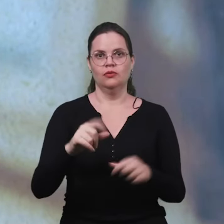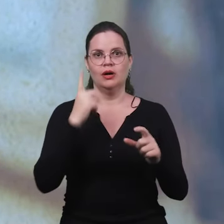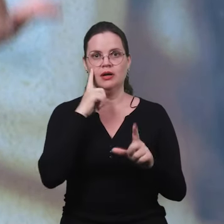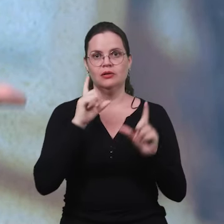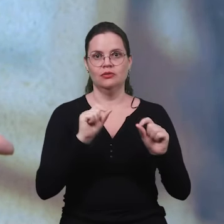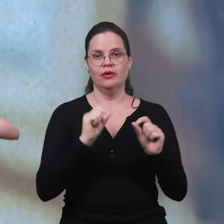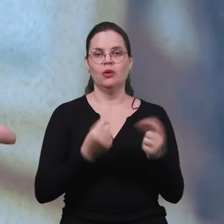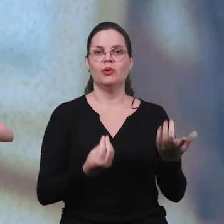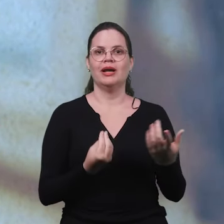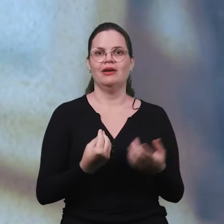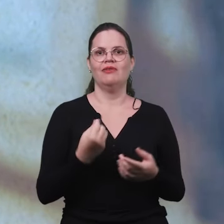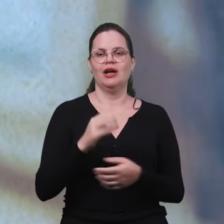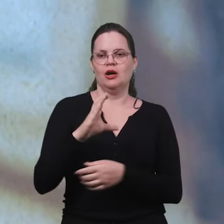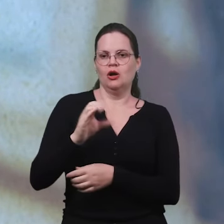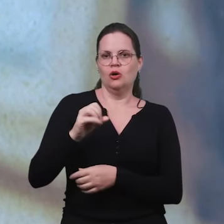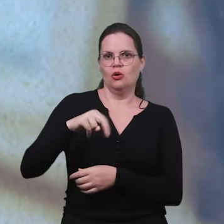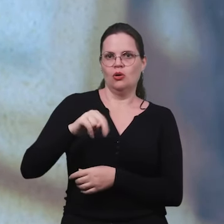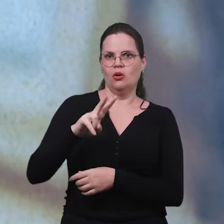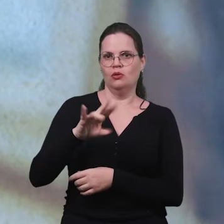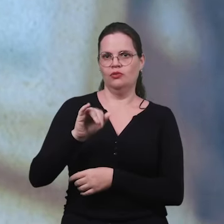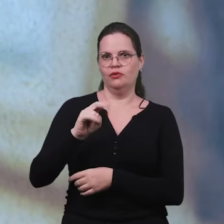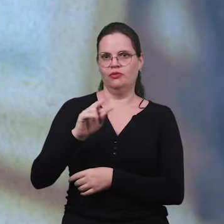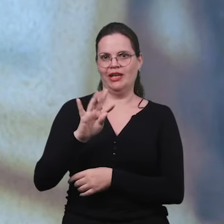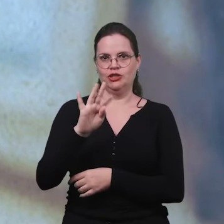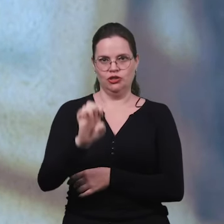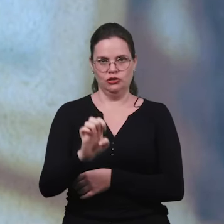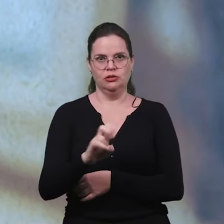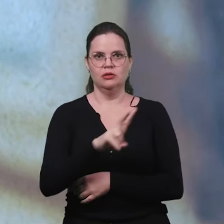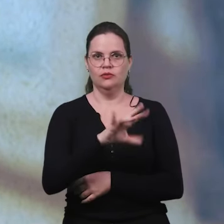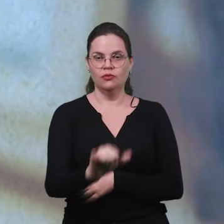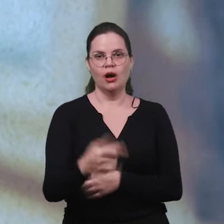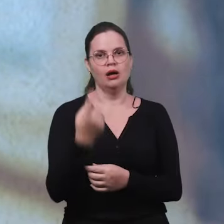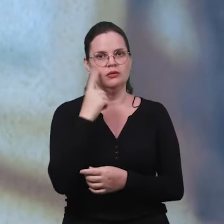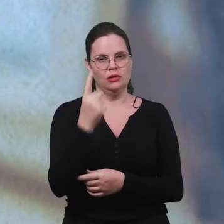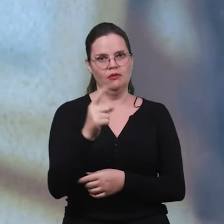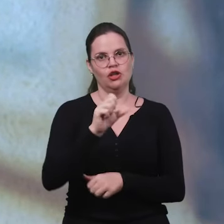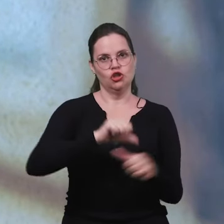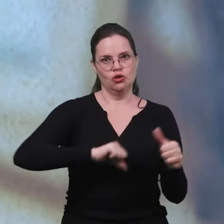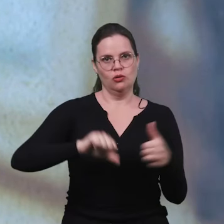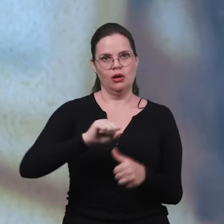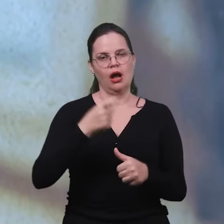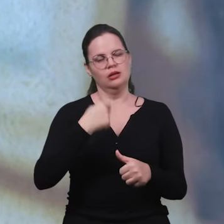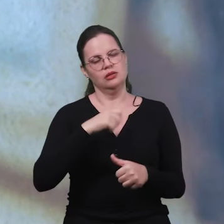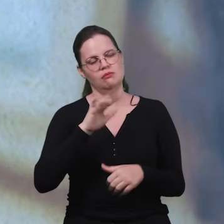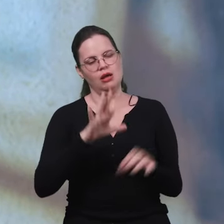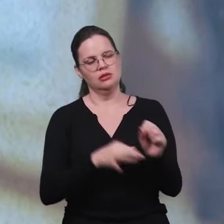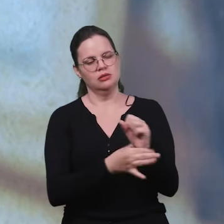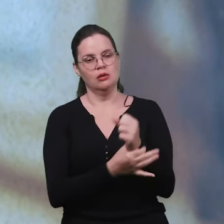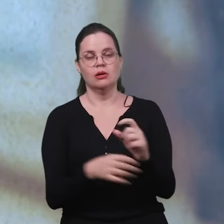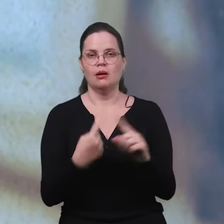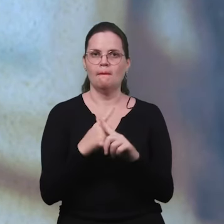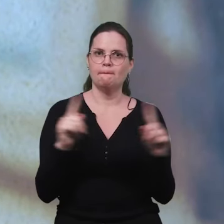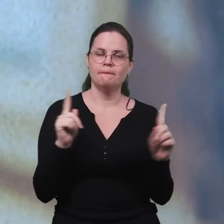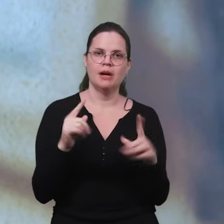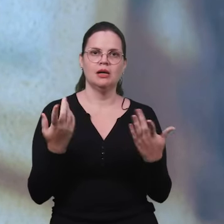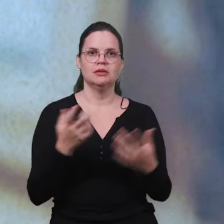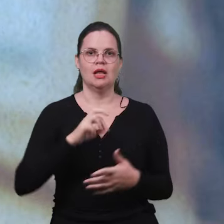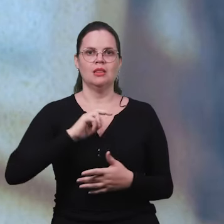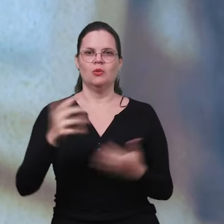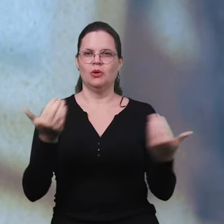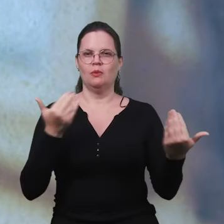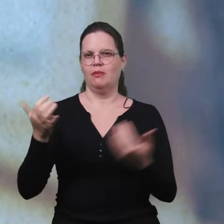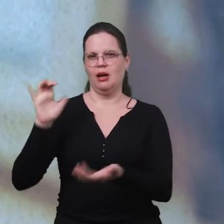de convivente e vai ter que informar para todos os atos, né, da vida civil. Isso já traz um pouco mais de segurança, mas ainda assim não se